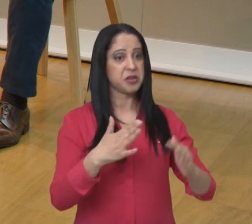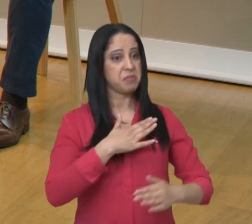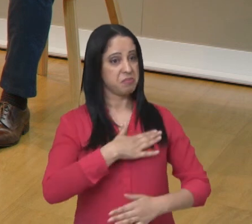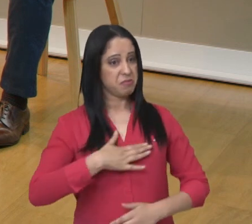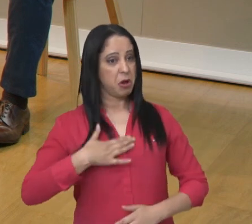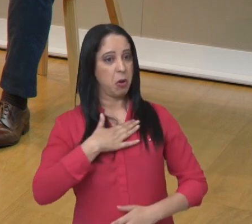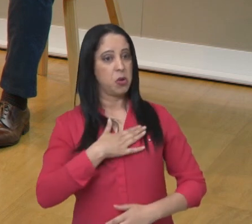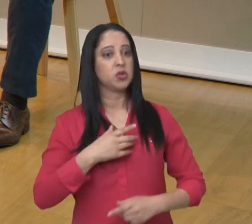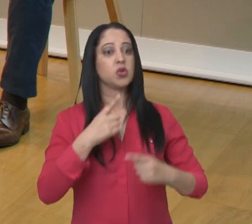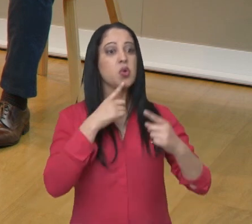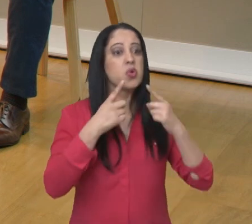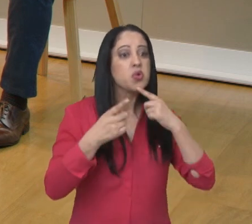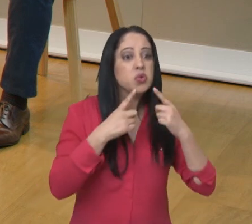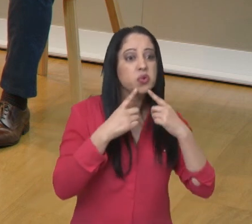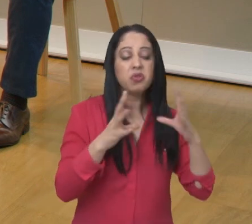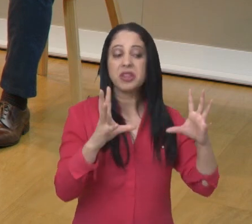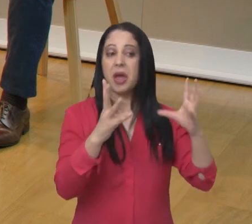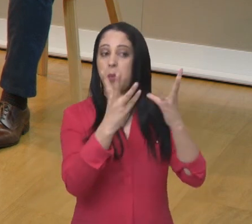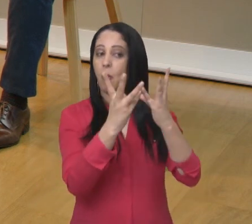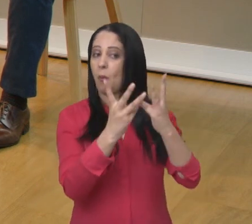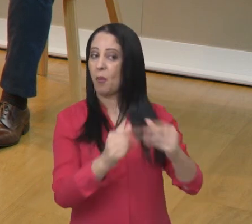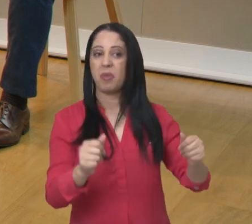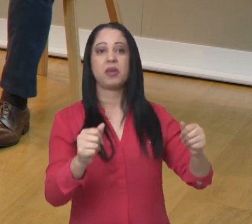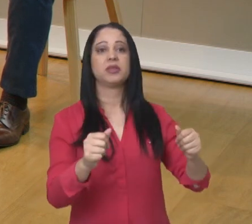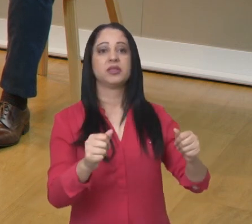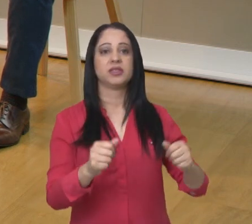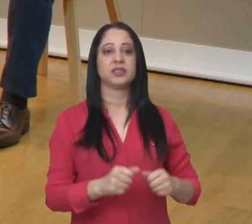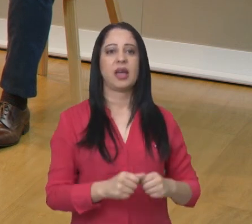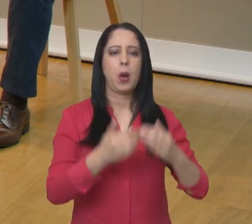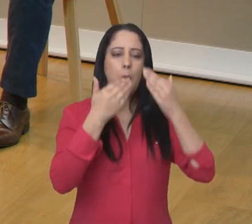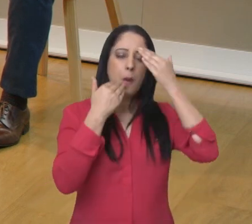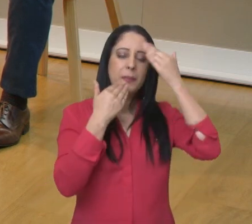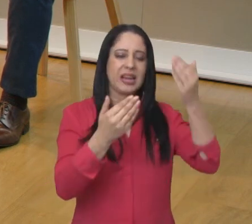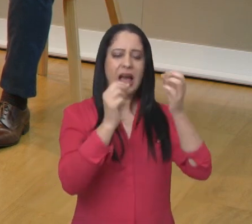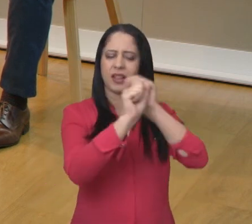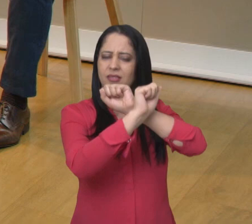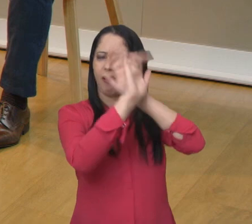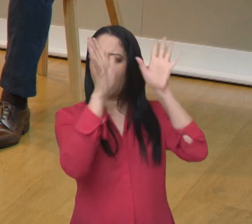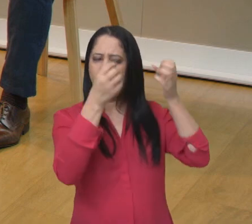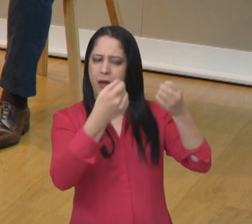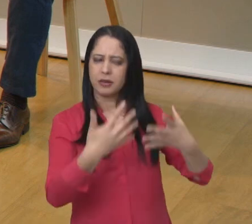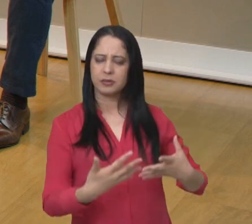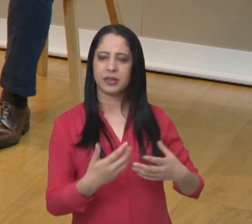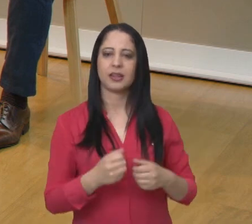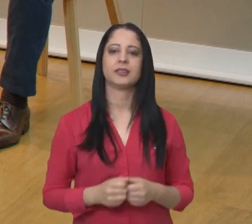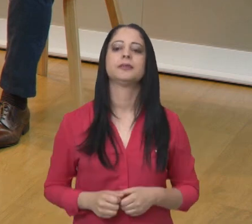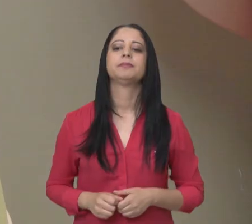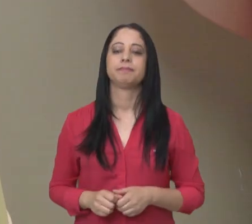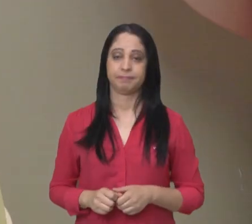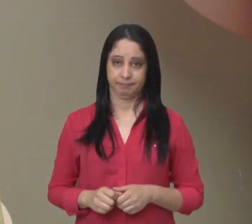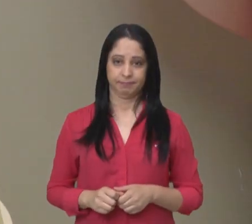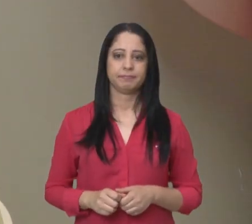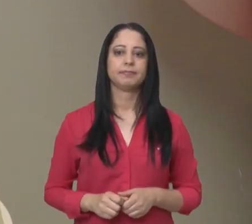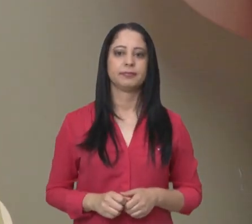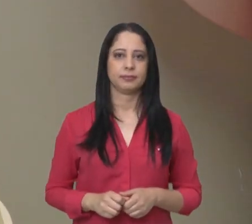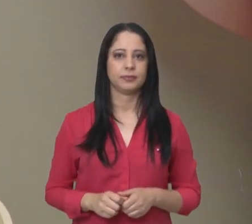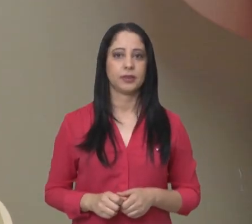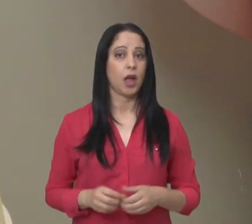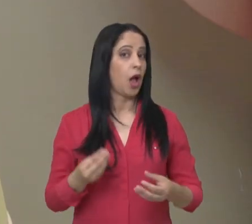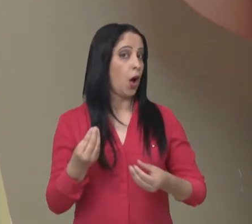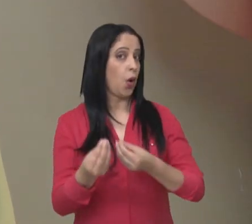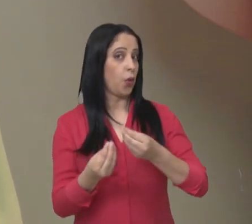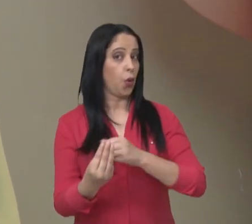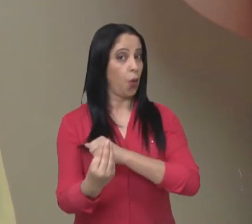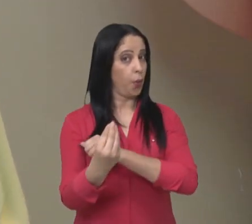pessoas em casa ficaram bastante satisfeitas aí com as dúvidas esclarecidas. Foi ótima a nossa entrevista. Foi um prazer. Muito